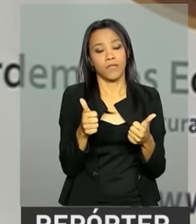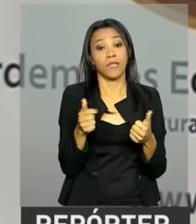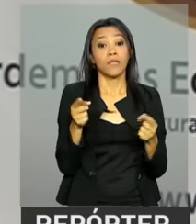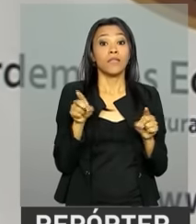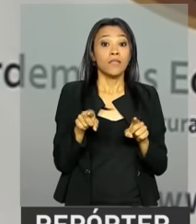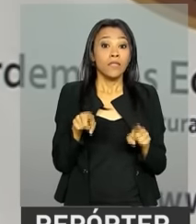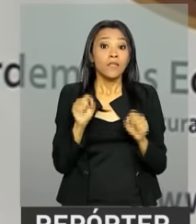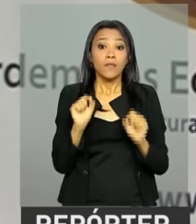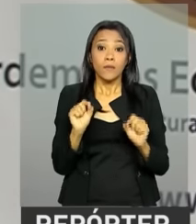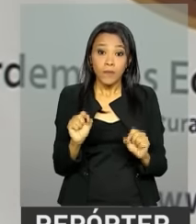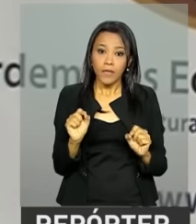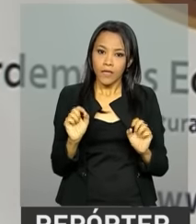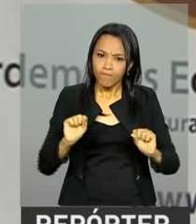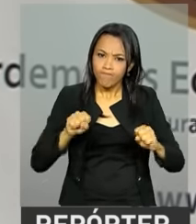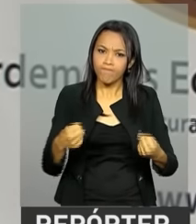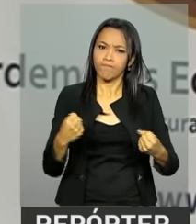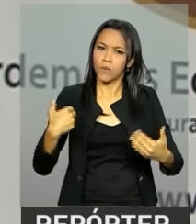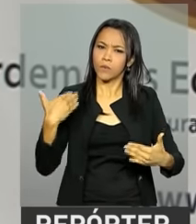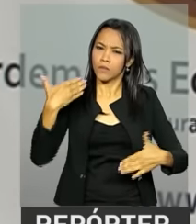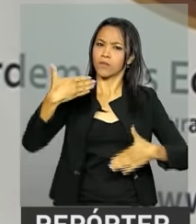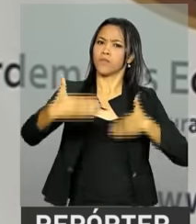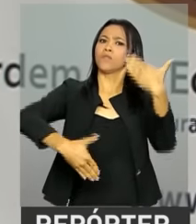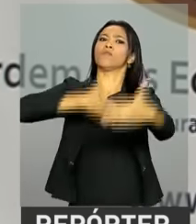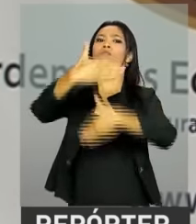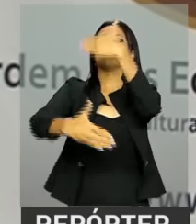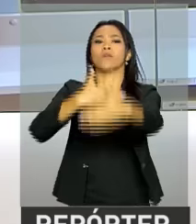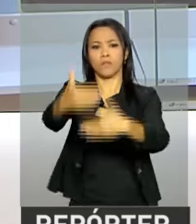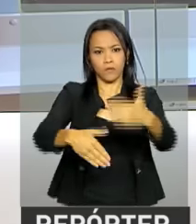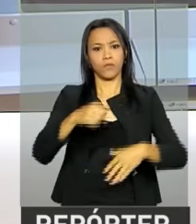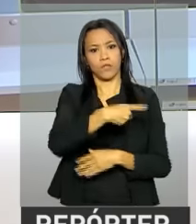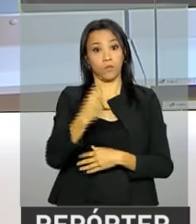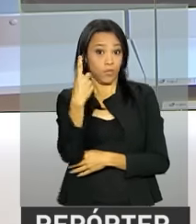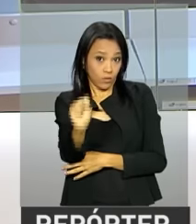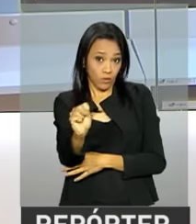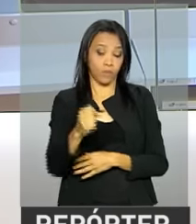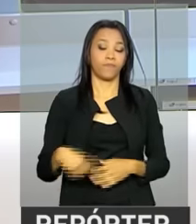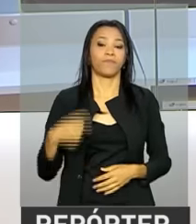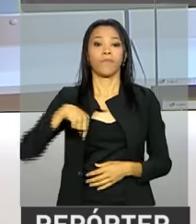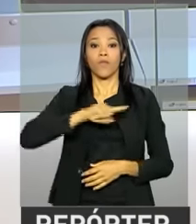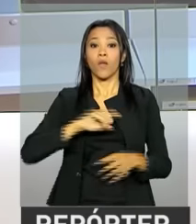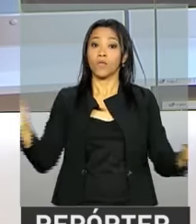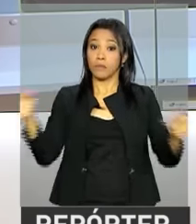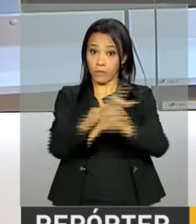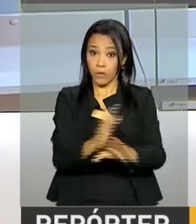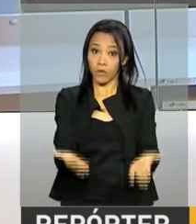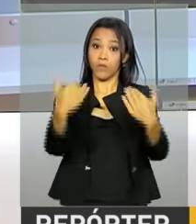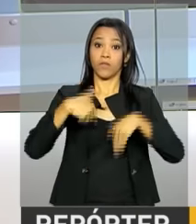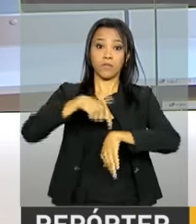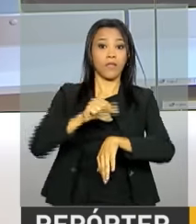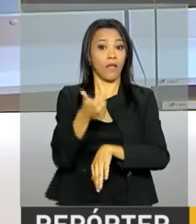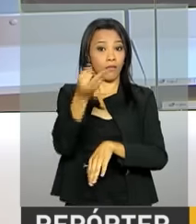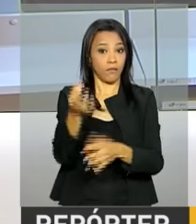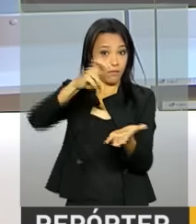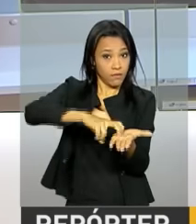as bases para o crescimento mais robusto em 2018 nós ficamos por aqui Voltamos às 10 da manhã na